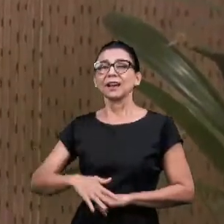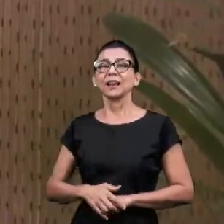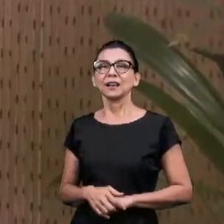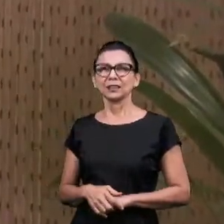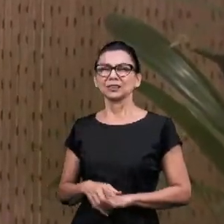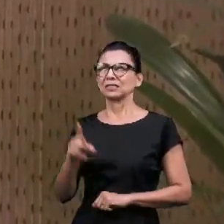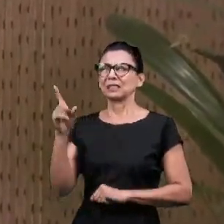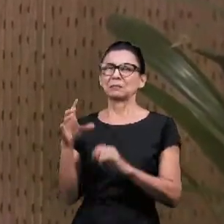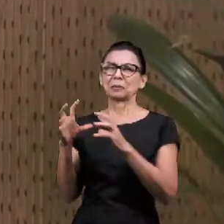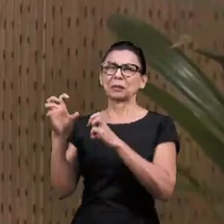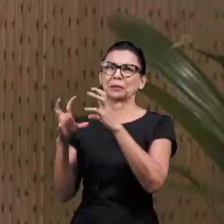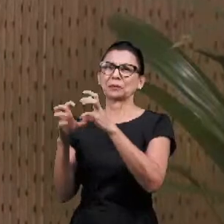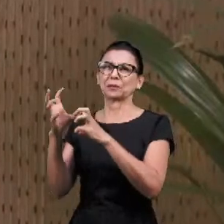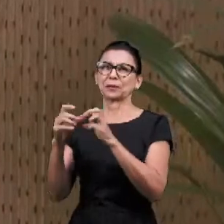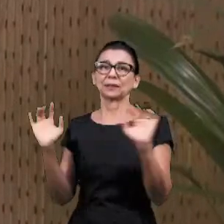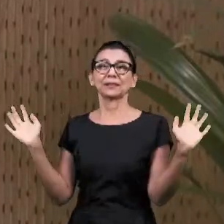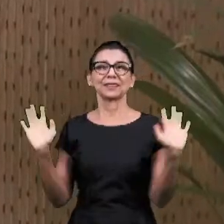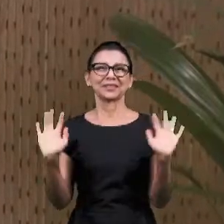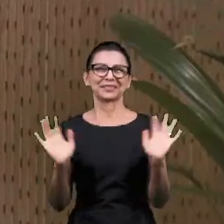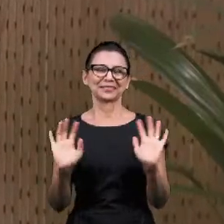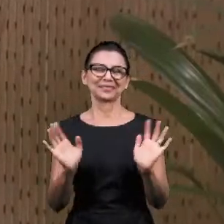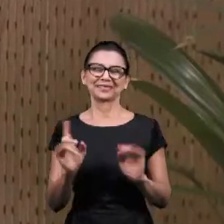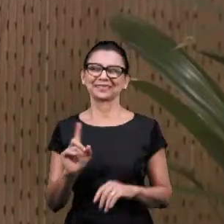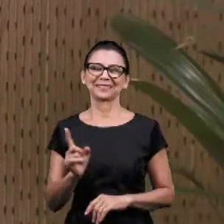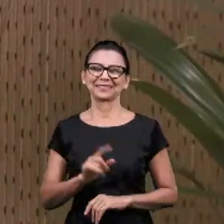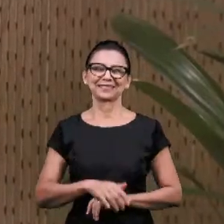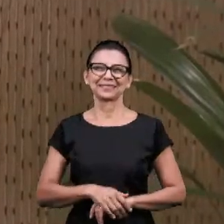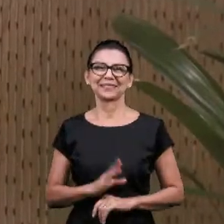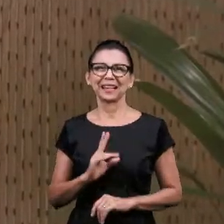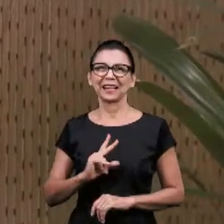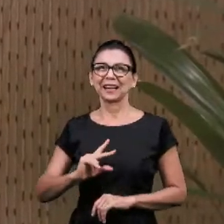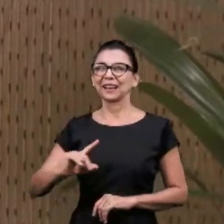briga. Não, não vai ter briga, não vai ter nada disso lá. A eternidade